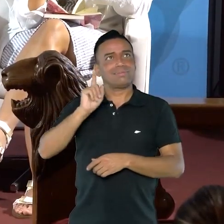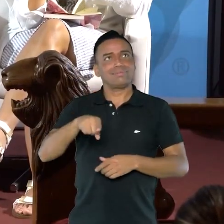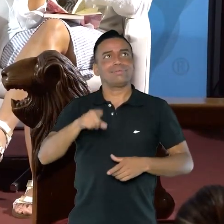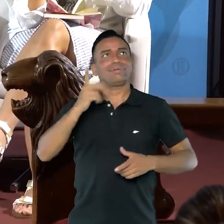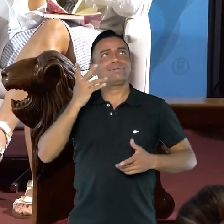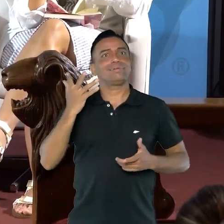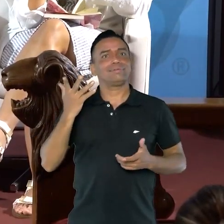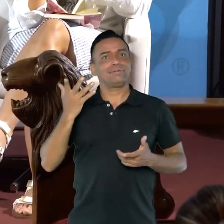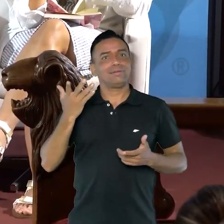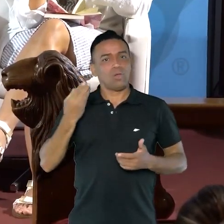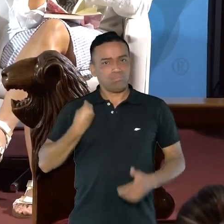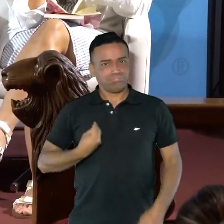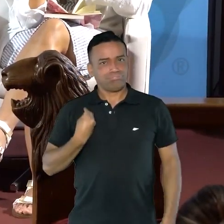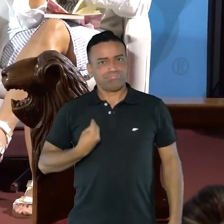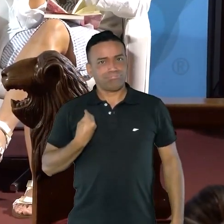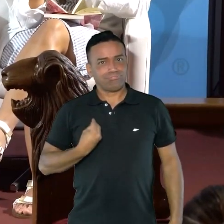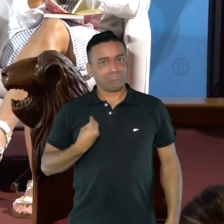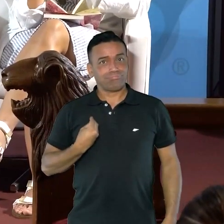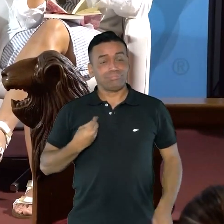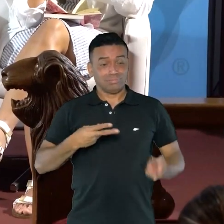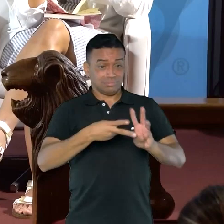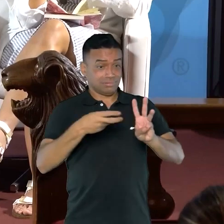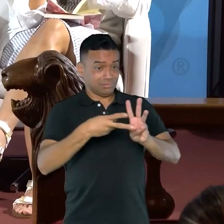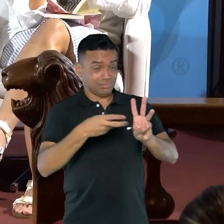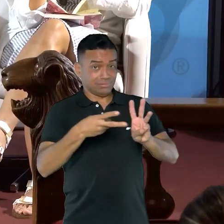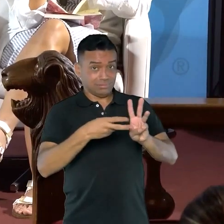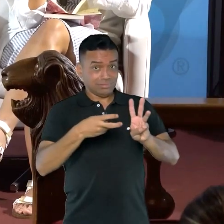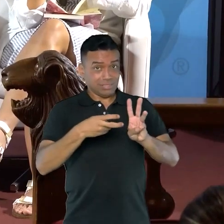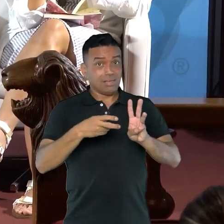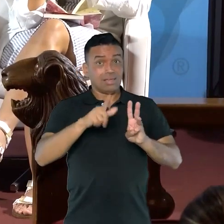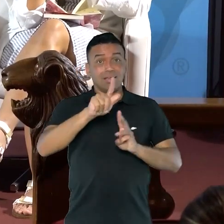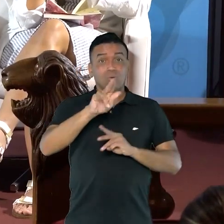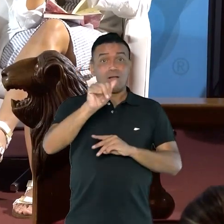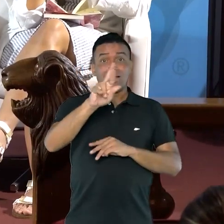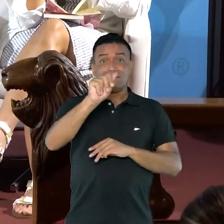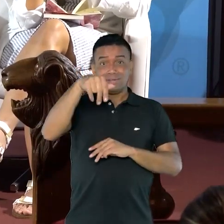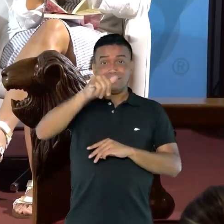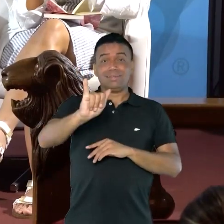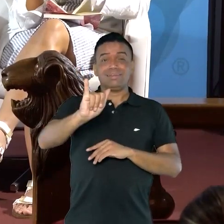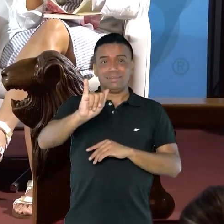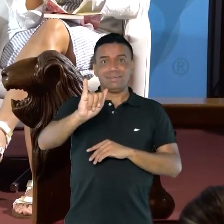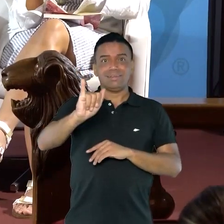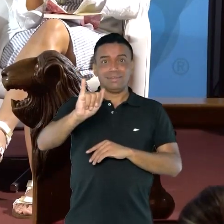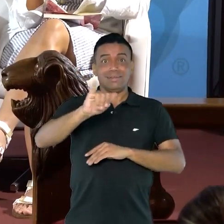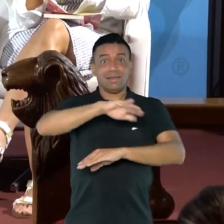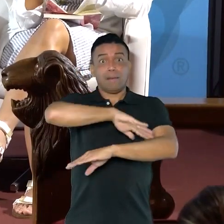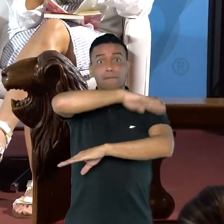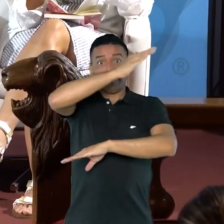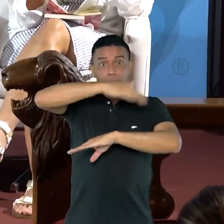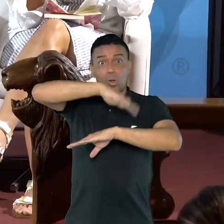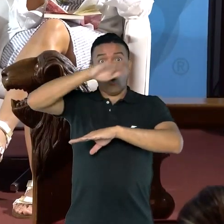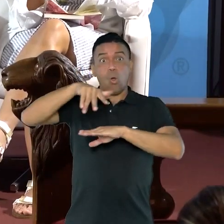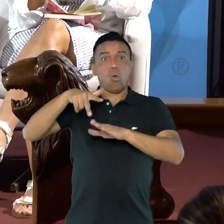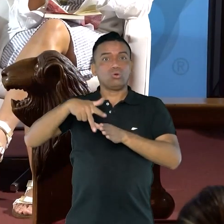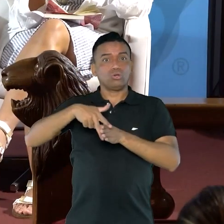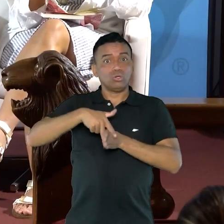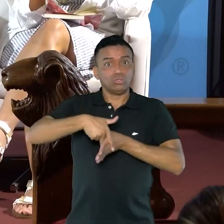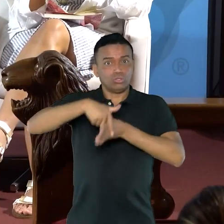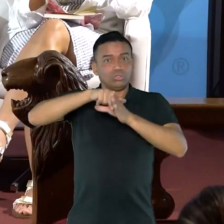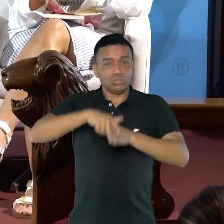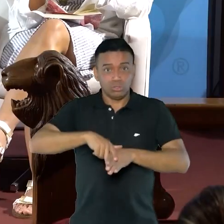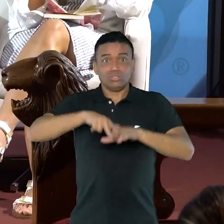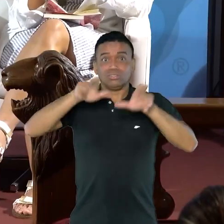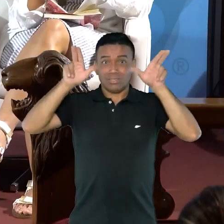eu presenciei na terra indígena Guarani Morro dos Cavalos, lá em Santa Catarina, que veio uma expedição de crianças